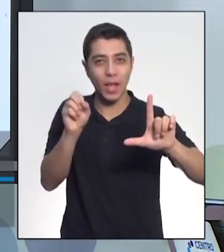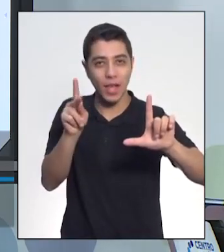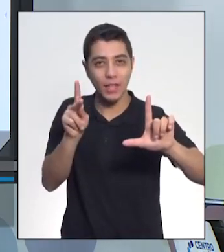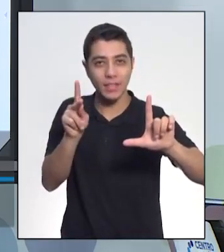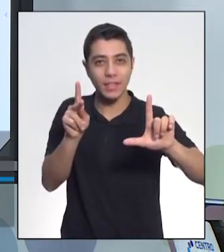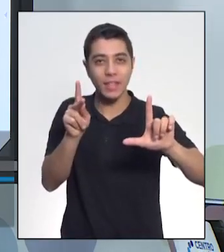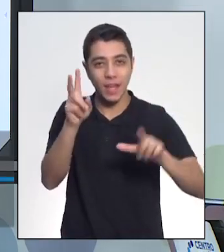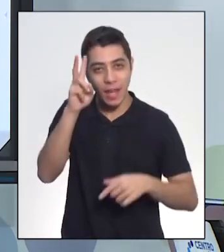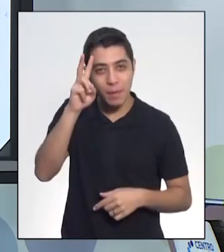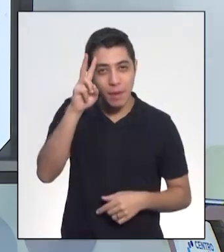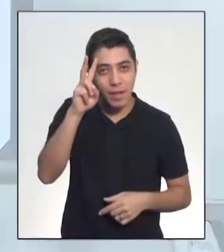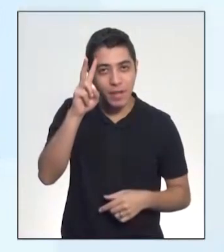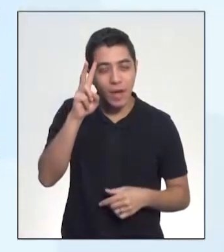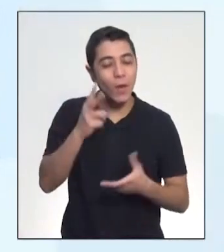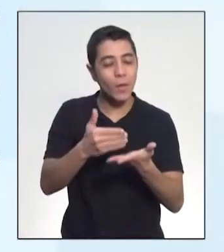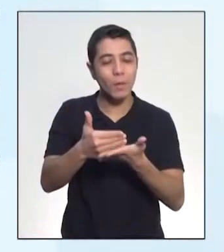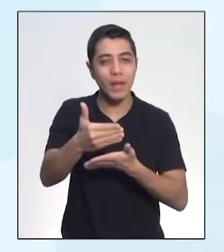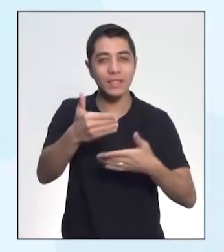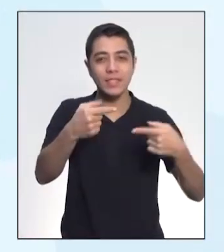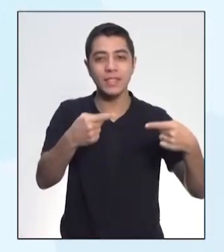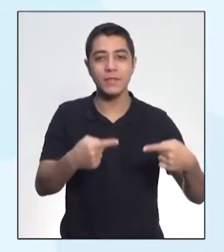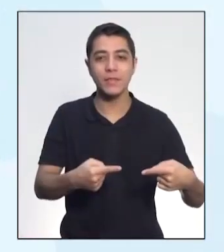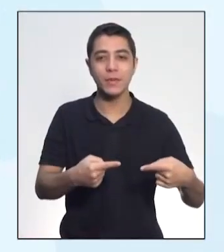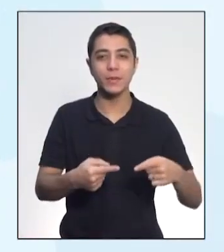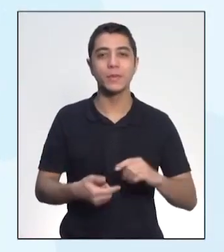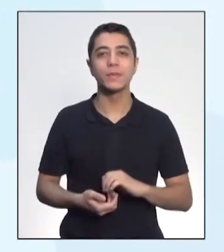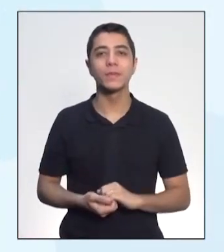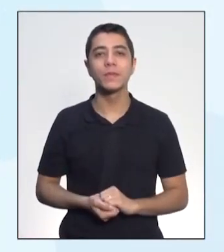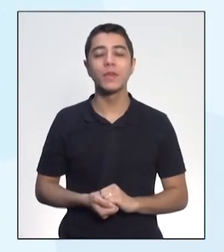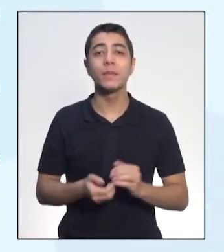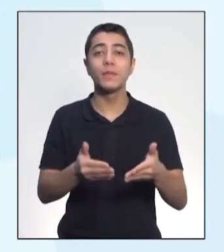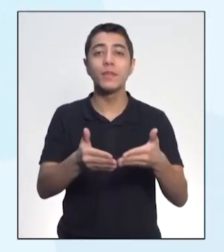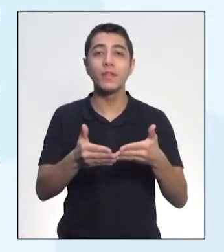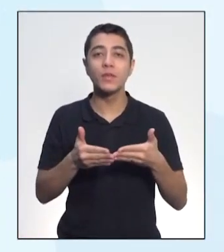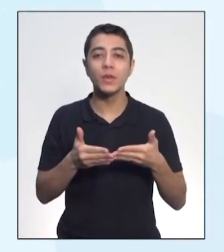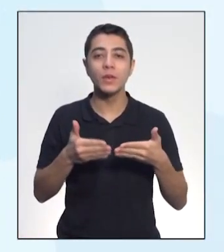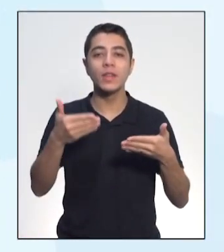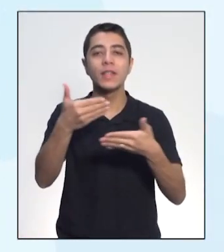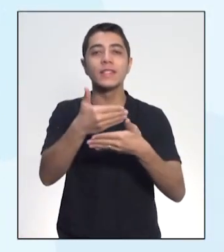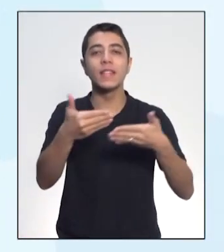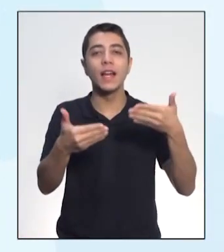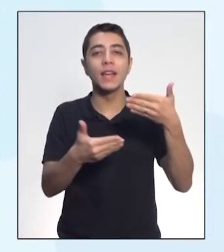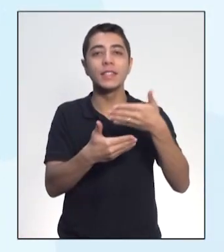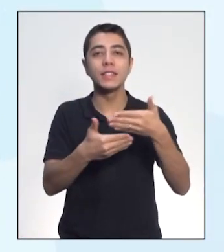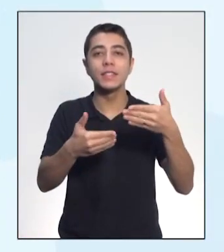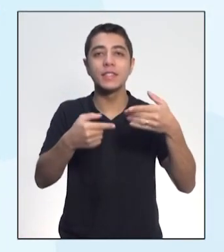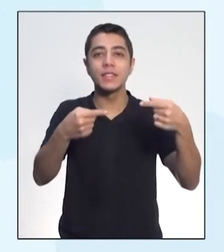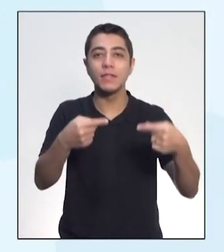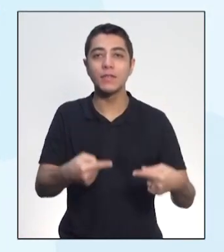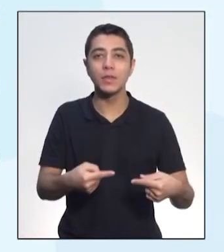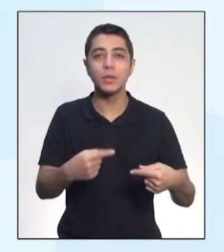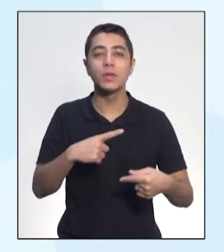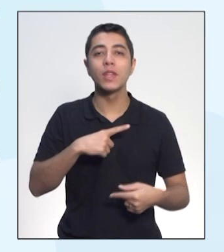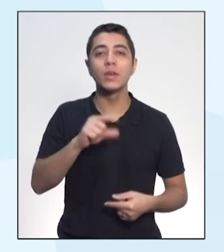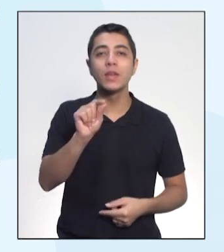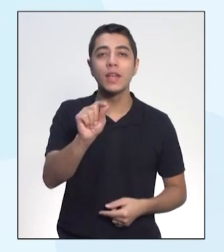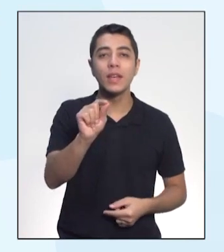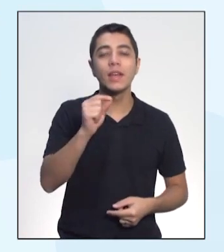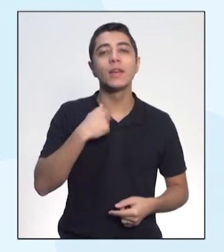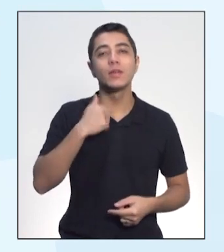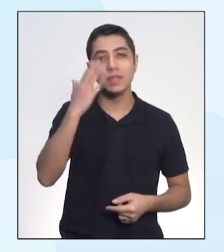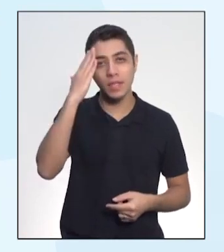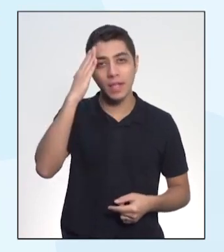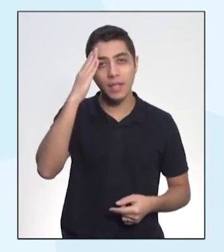Por favor, coloque o slide do desafio. Então, o que tem nesse desafio? A gente tem aí um gráfico. Eu sei que tem o nome da função. Está lá,